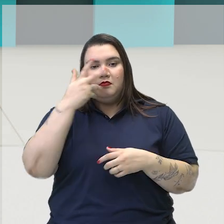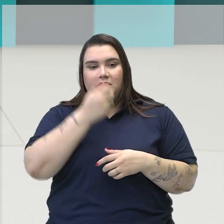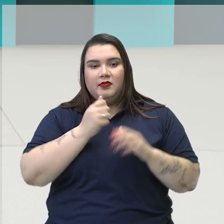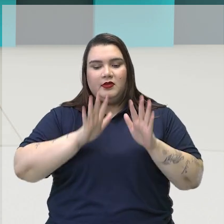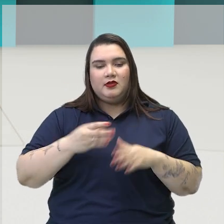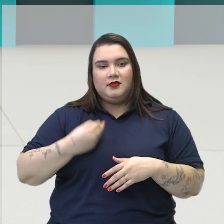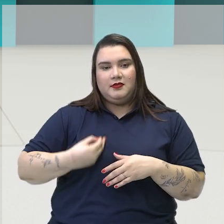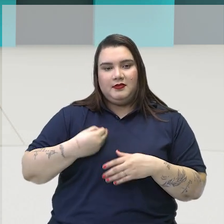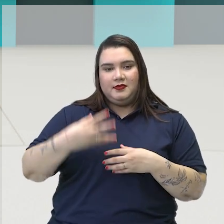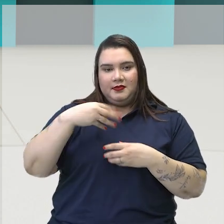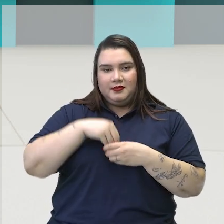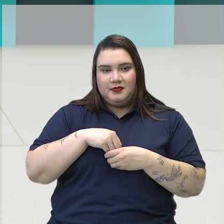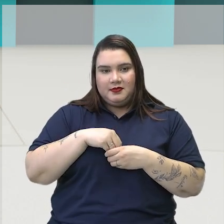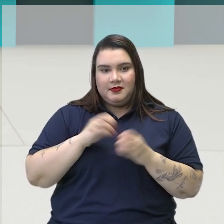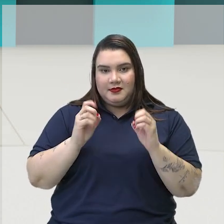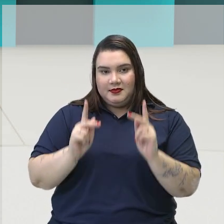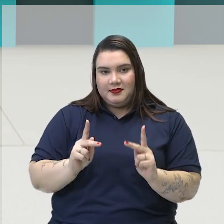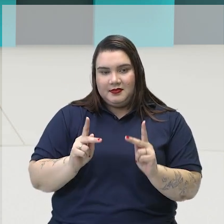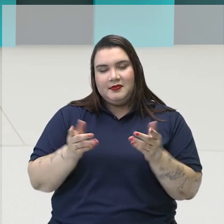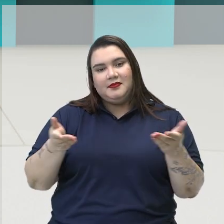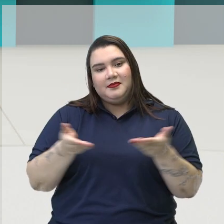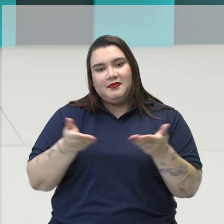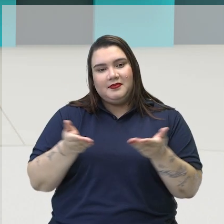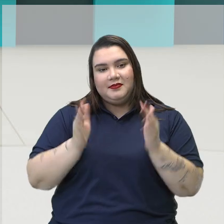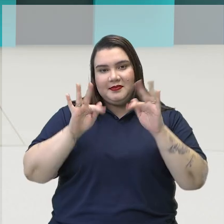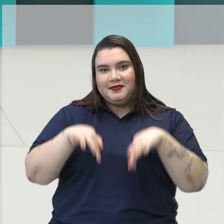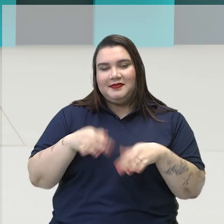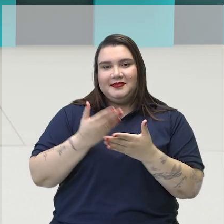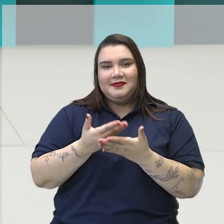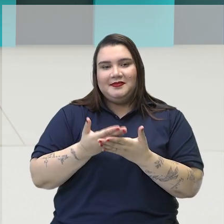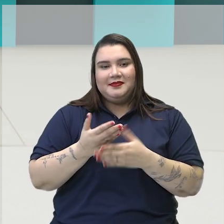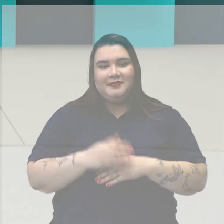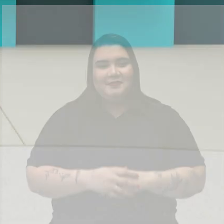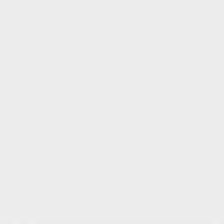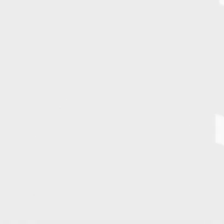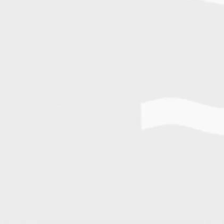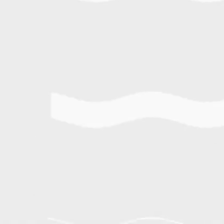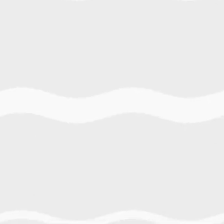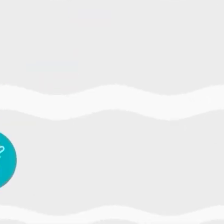existe dentro de nós. Dessa forma, vamos encerrando a aula de hoje.